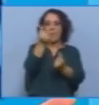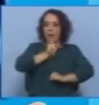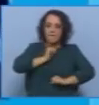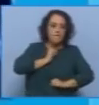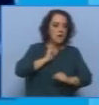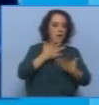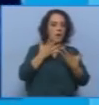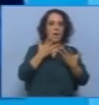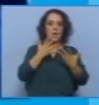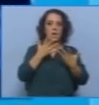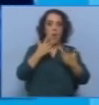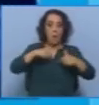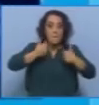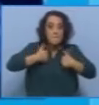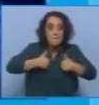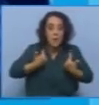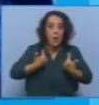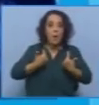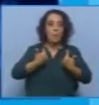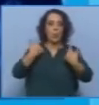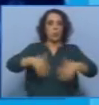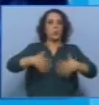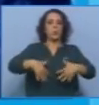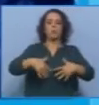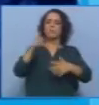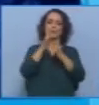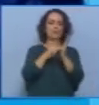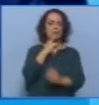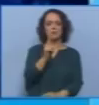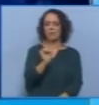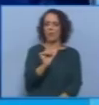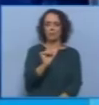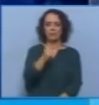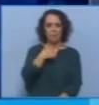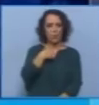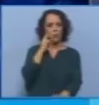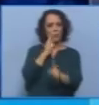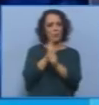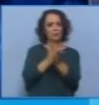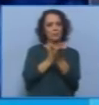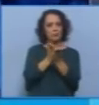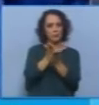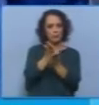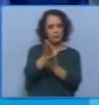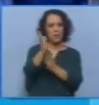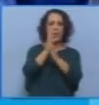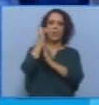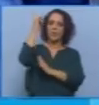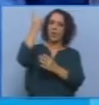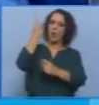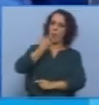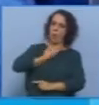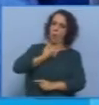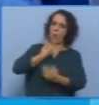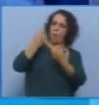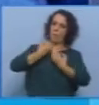isso, vai tudo pela borda fora, não é? E Jesus diz, não, eu vou continuar a ser fiel à missão e ao carinho e à ternura de Deus,